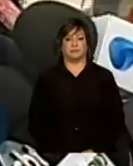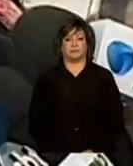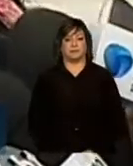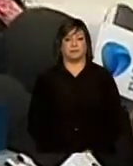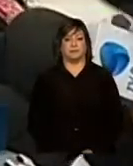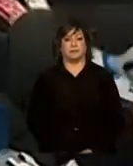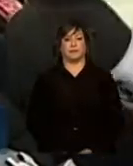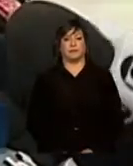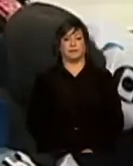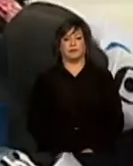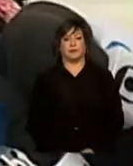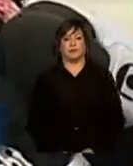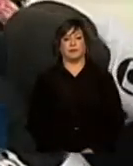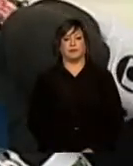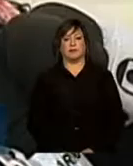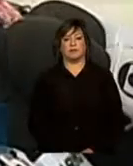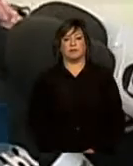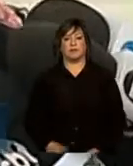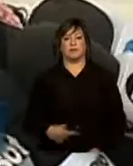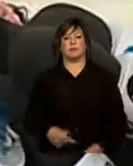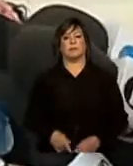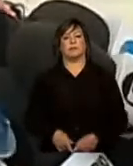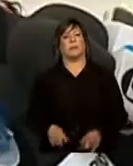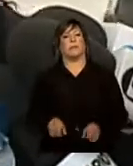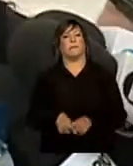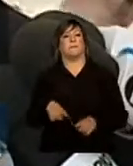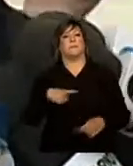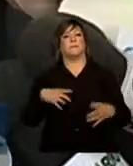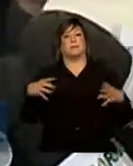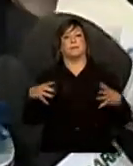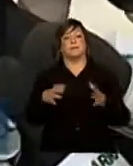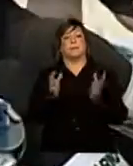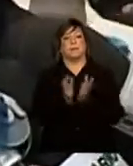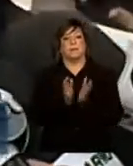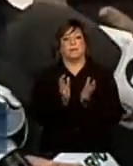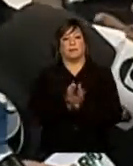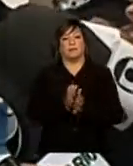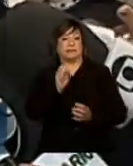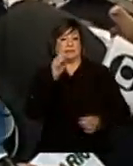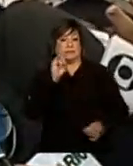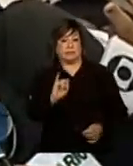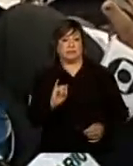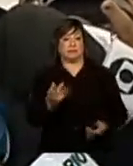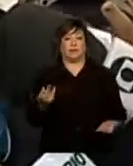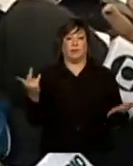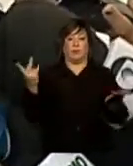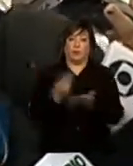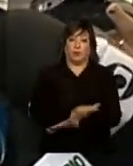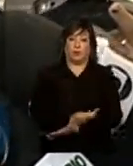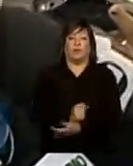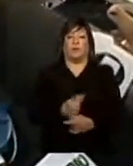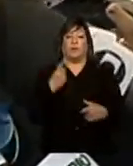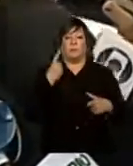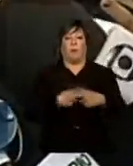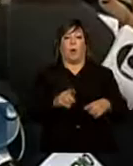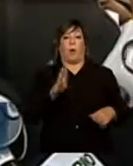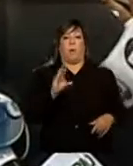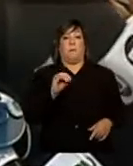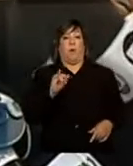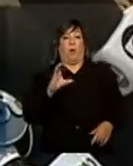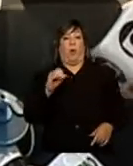como uma forma de boicote por parte dos profissionais brasileiros? Se aconteceu uma situação de boicote, é de